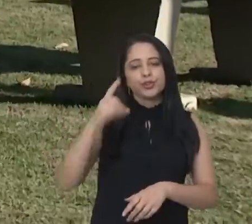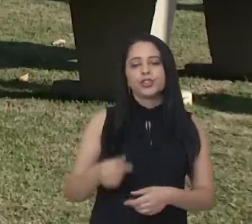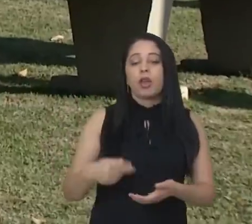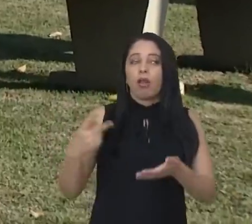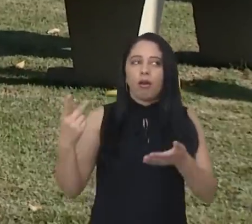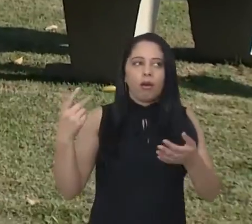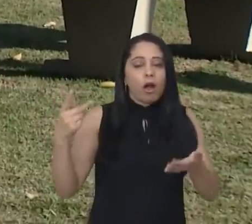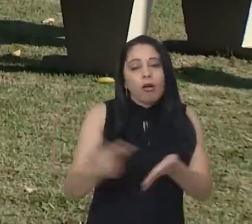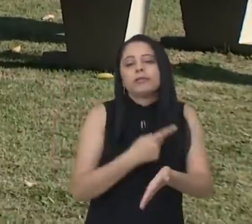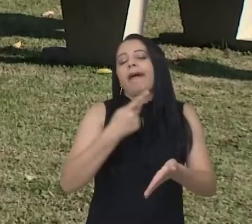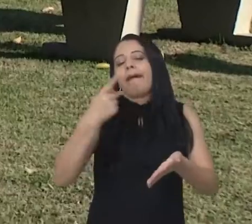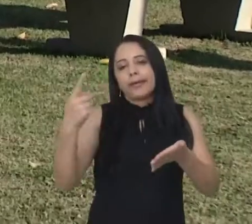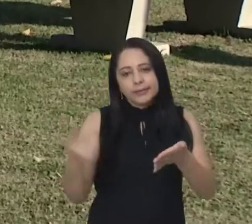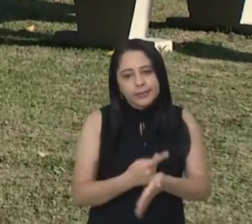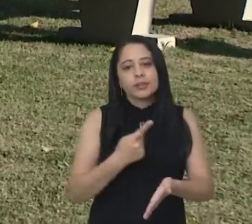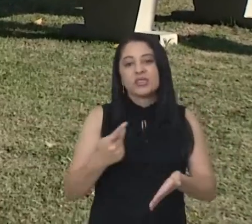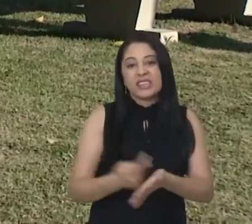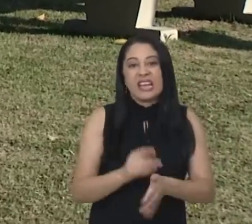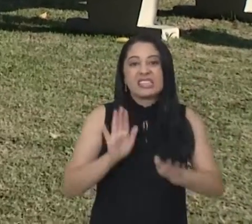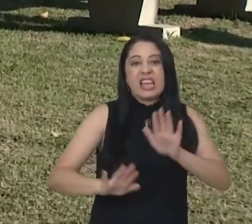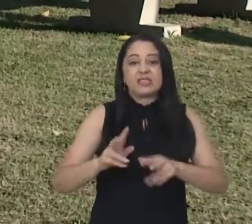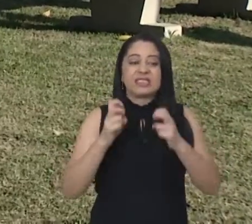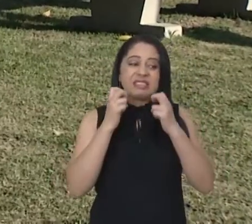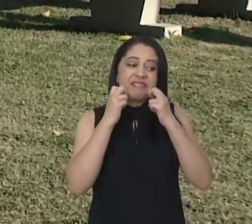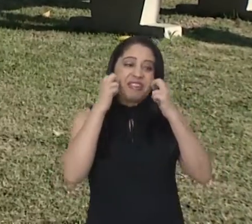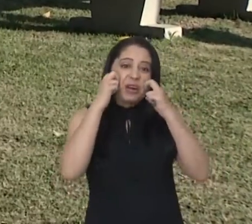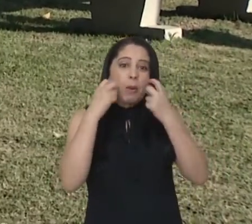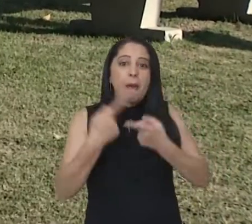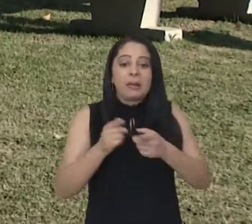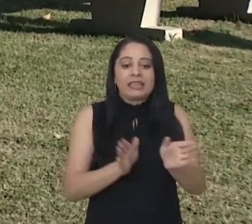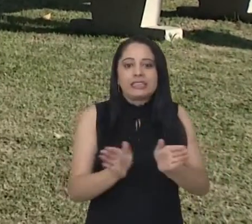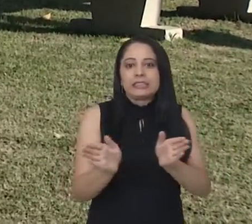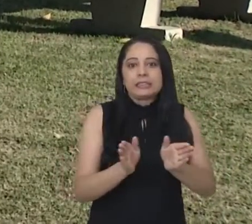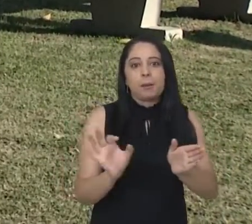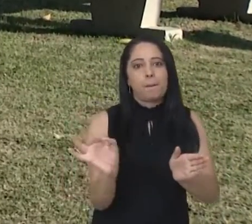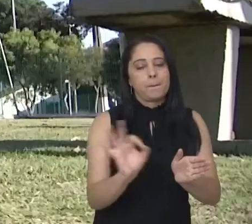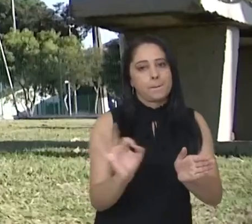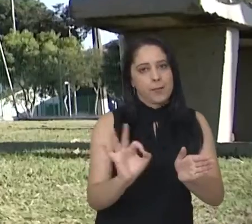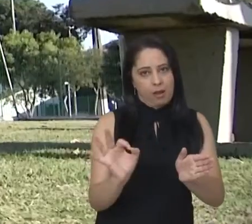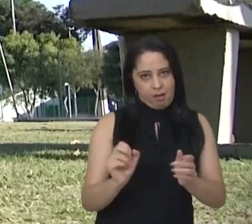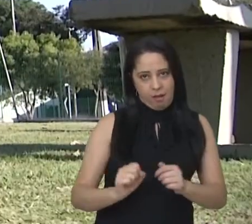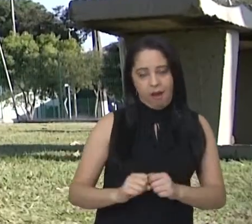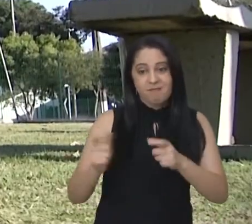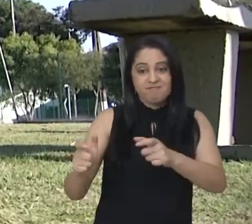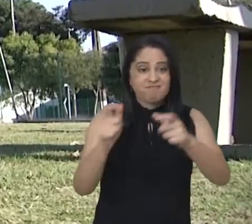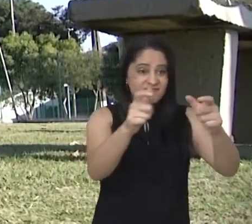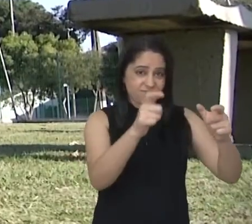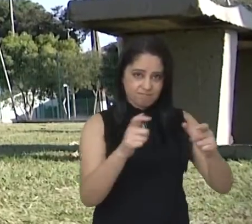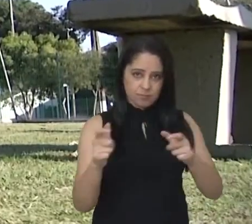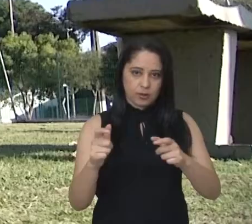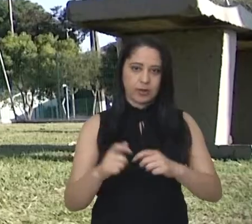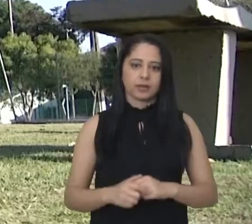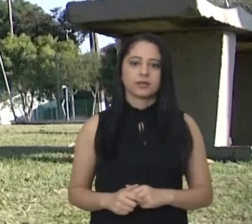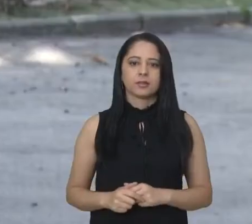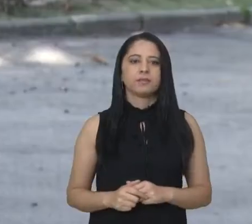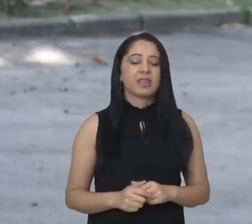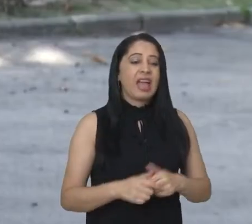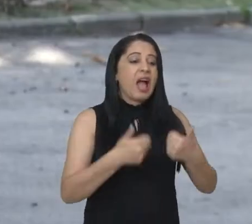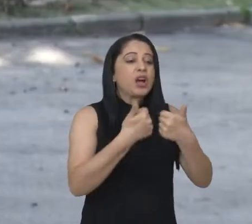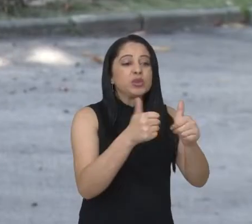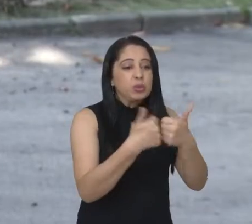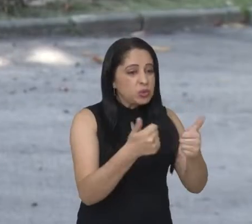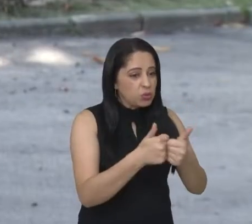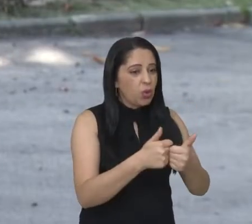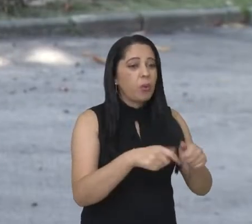com situações até mesmo constrangedoras pela falta de acessibilidade em estabelecimentos de diferentes tipos.